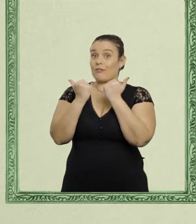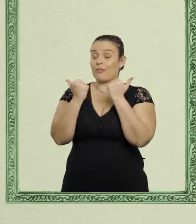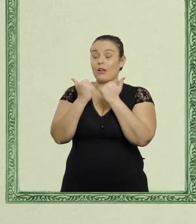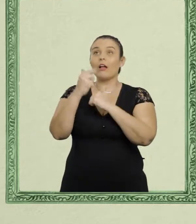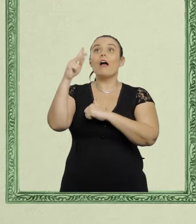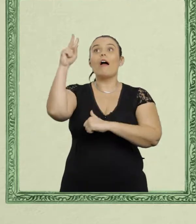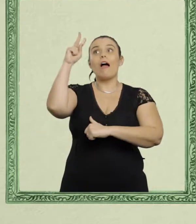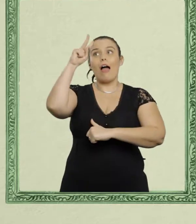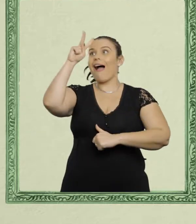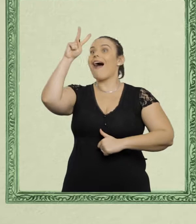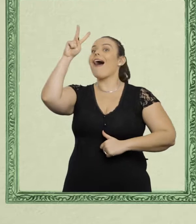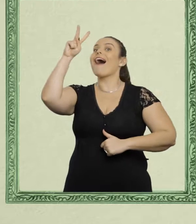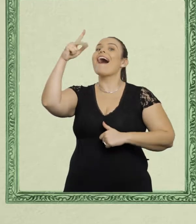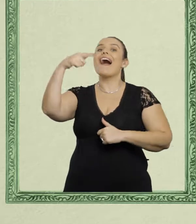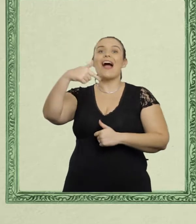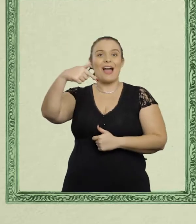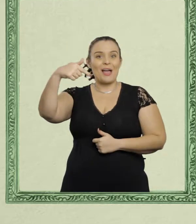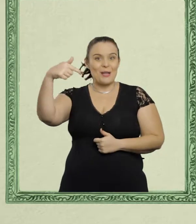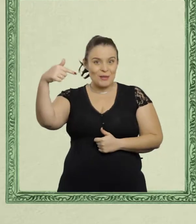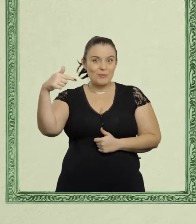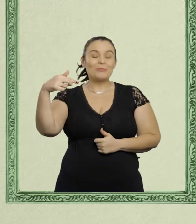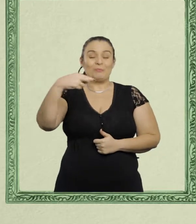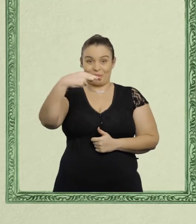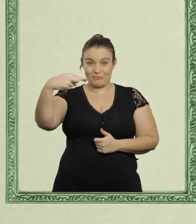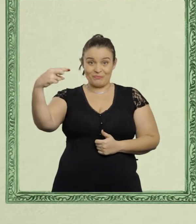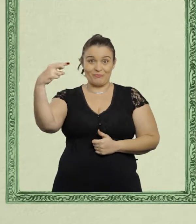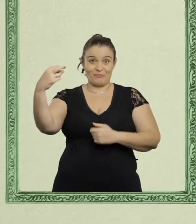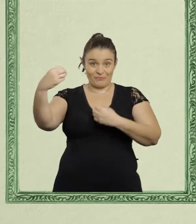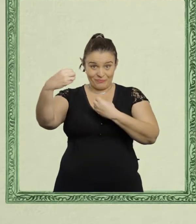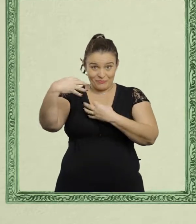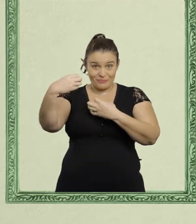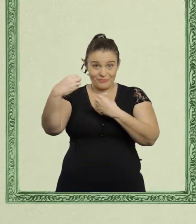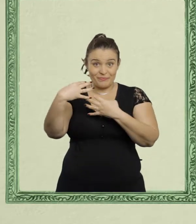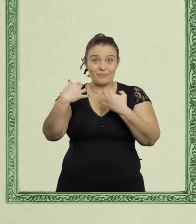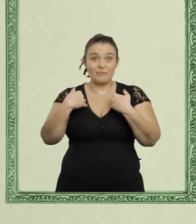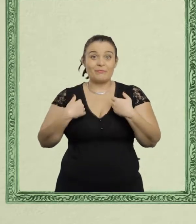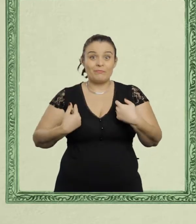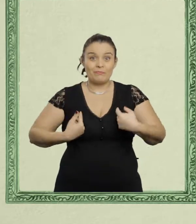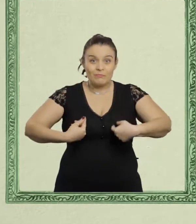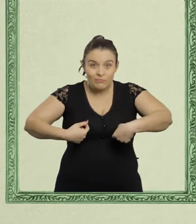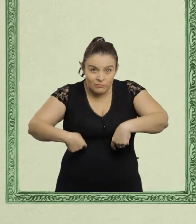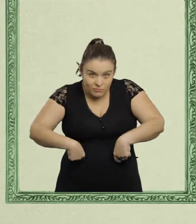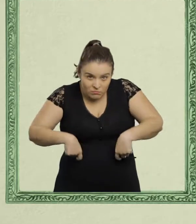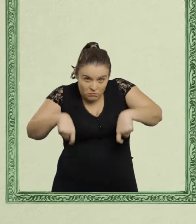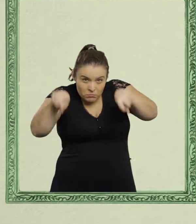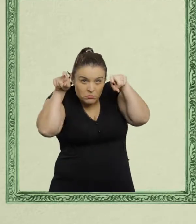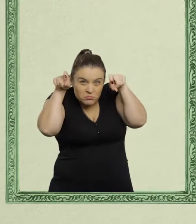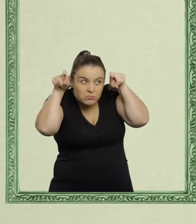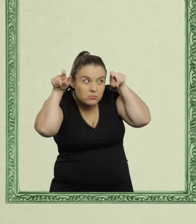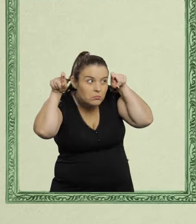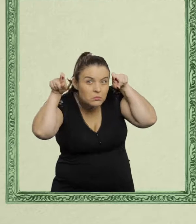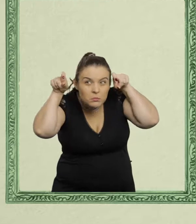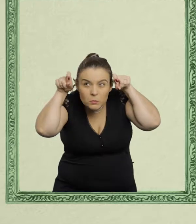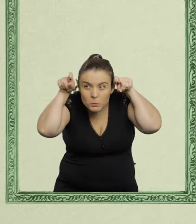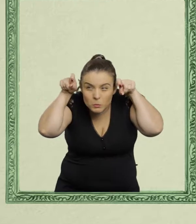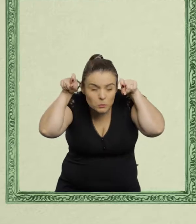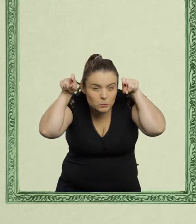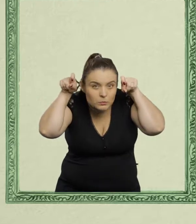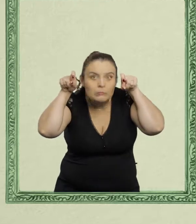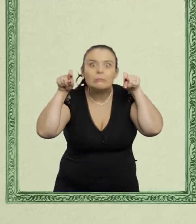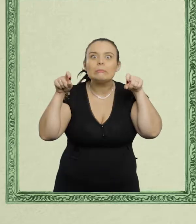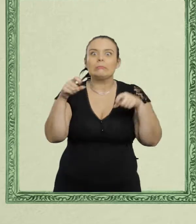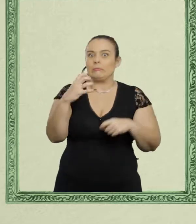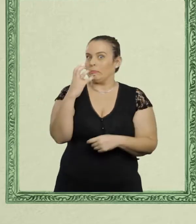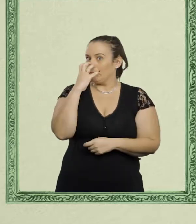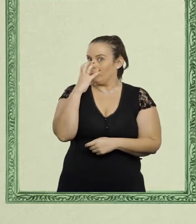se defender. Lembraram do que Peter ensinou. Colocaram a cabeça no meio das pernas e olharam para os lobos.